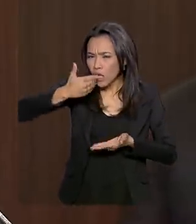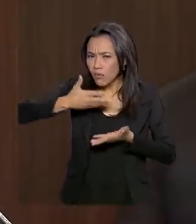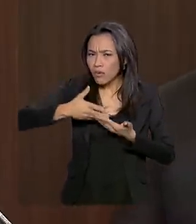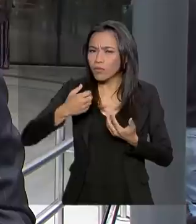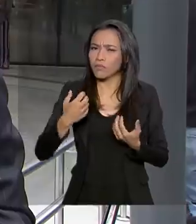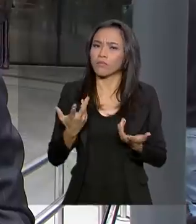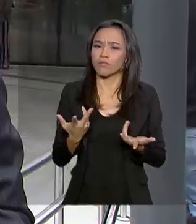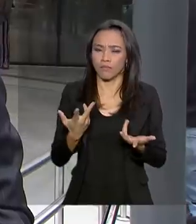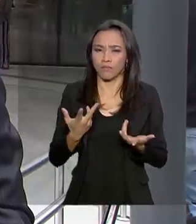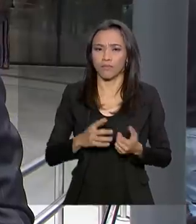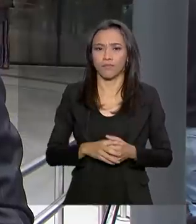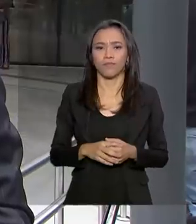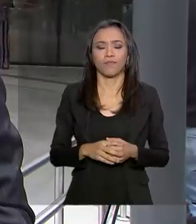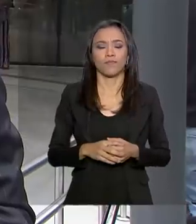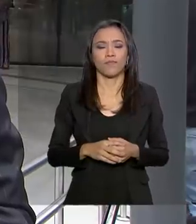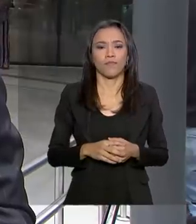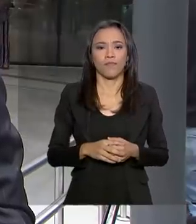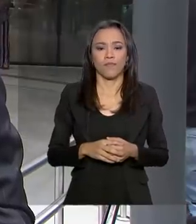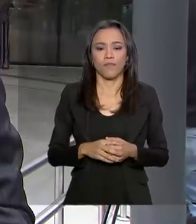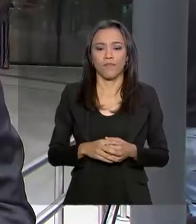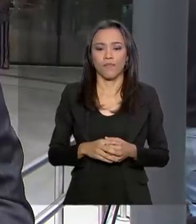energéticos.